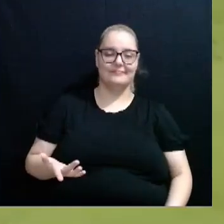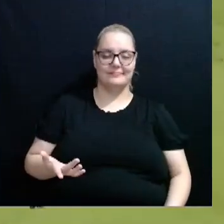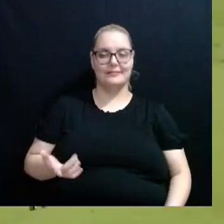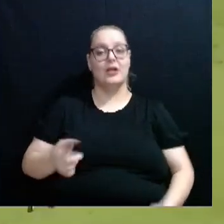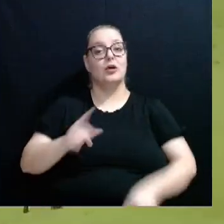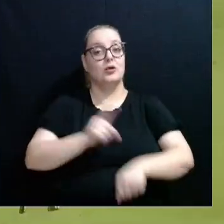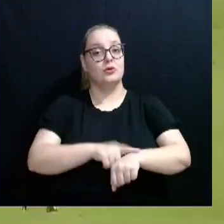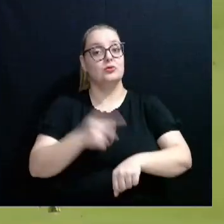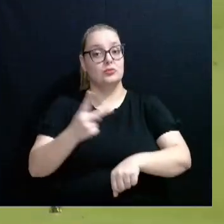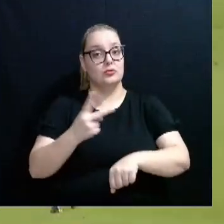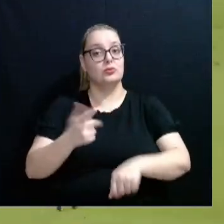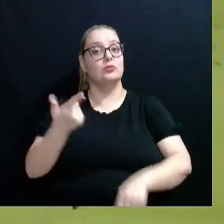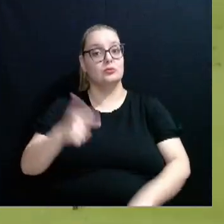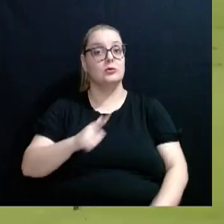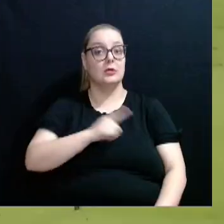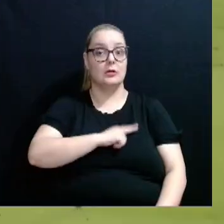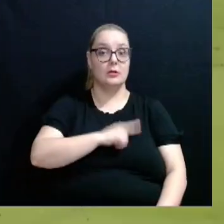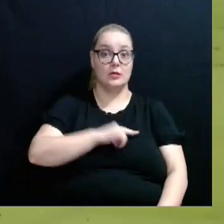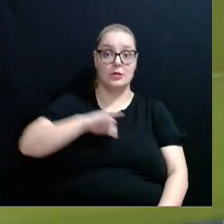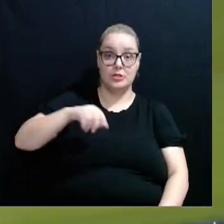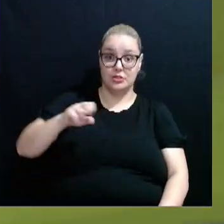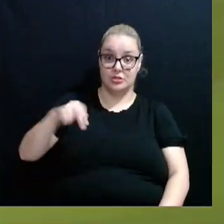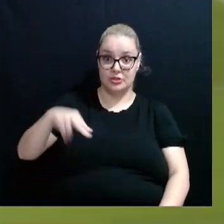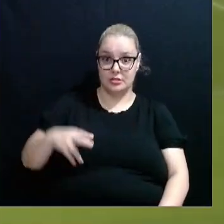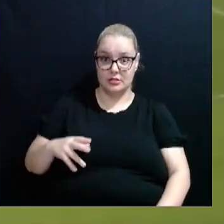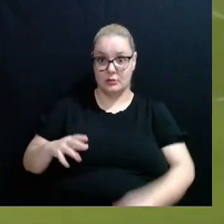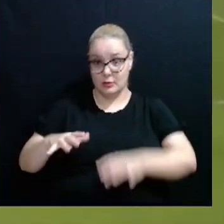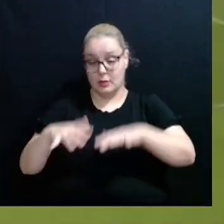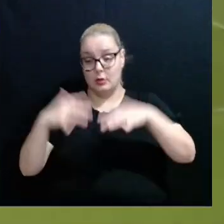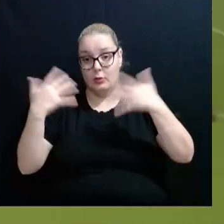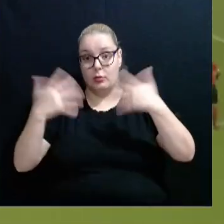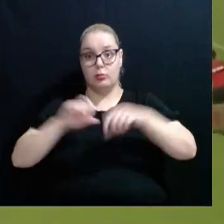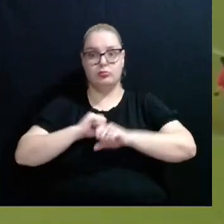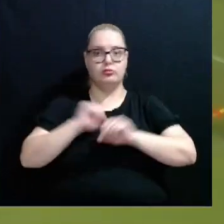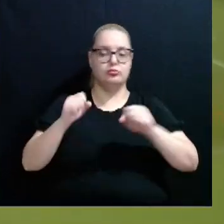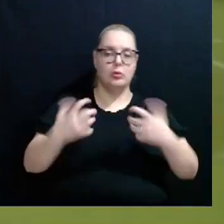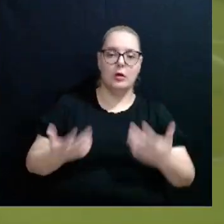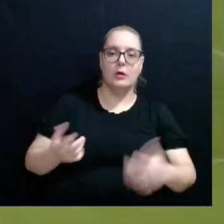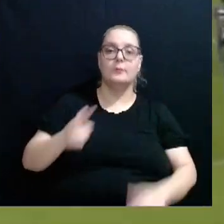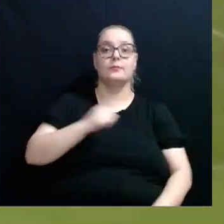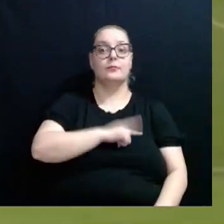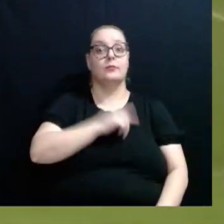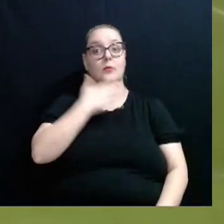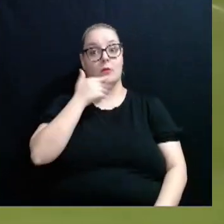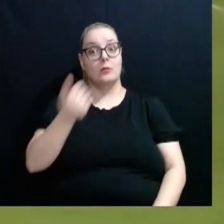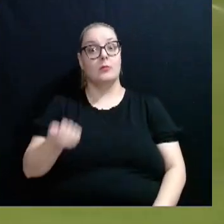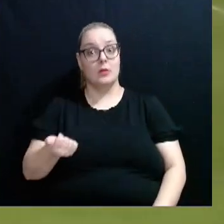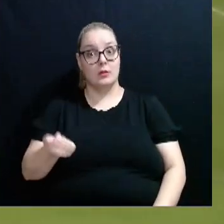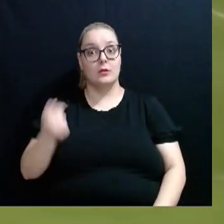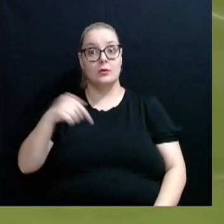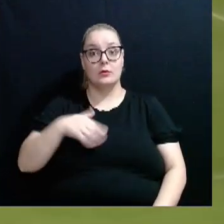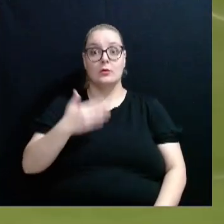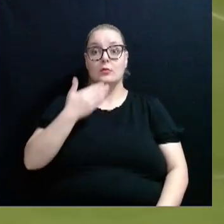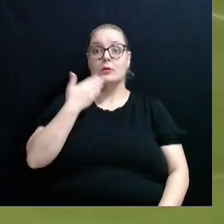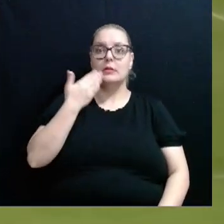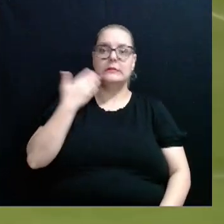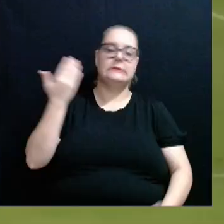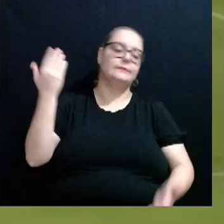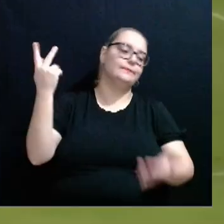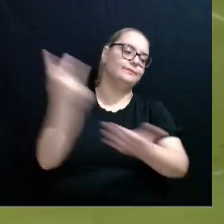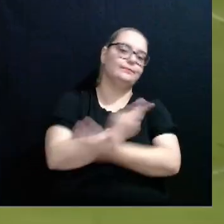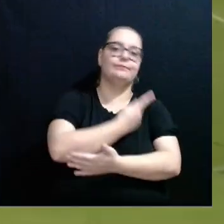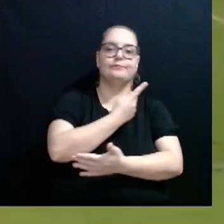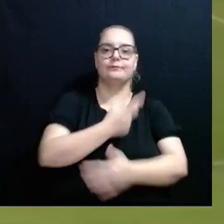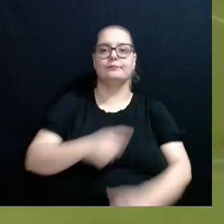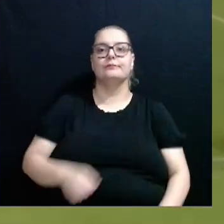Guarani, Jean pega a bola, impossível. O Guarani, melhor no jogo, aqui vacila e o Mac abre o placar